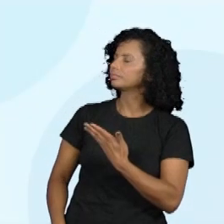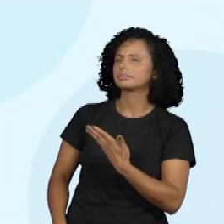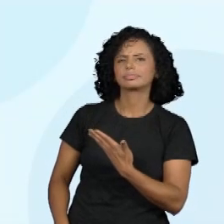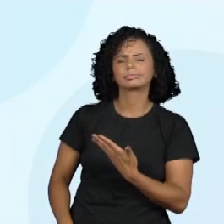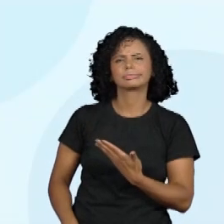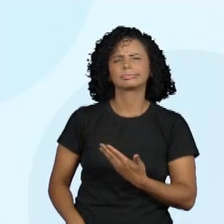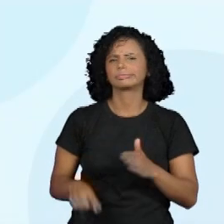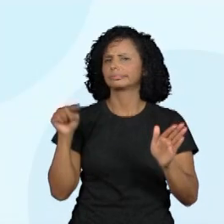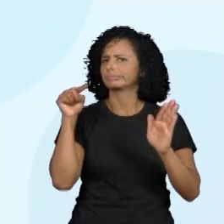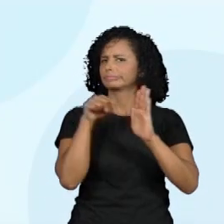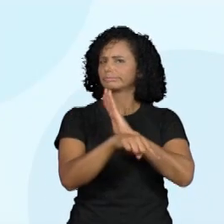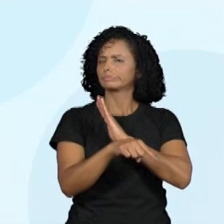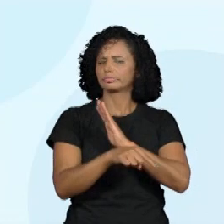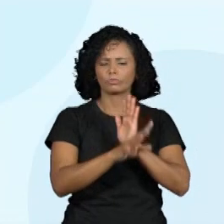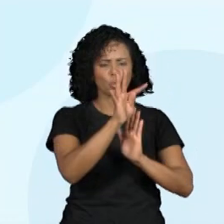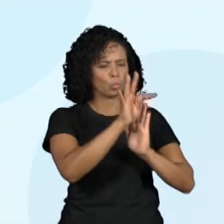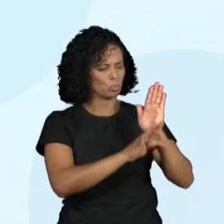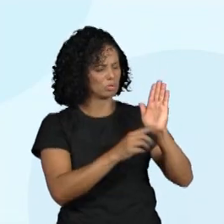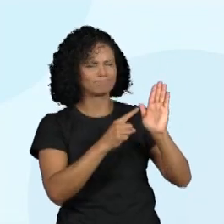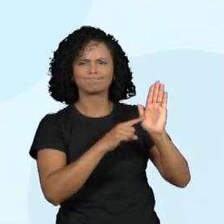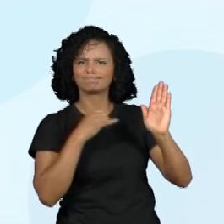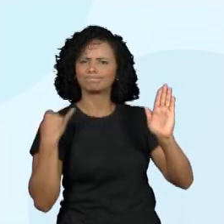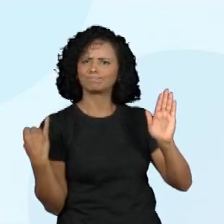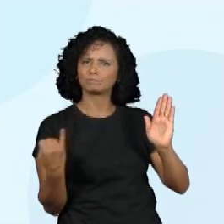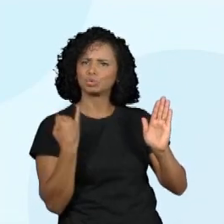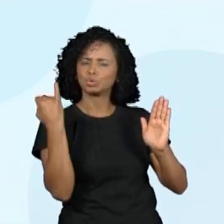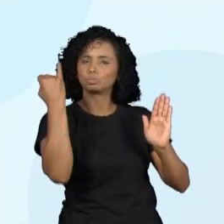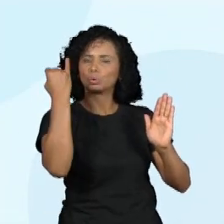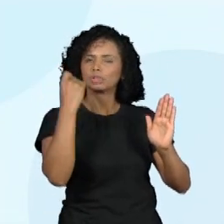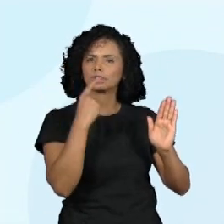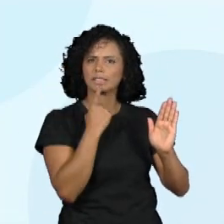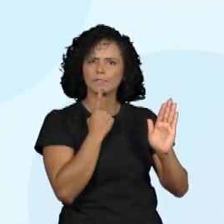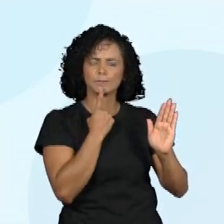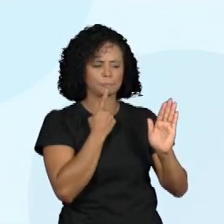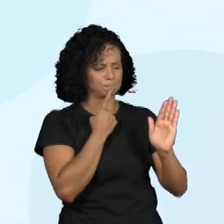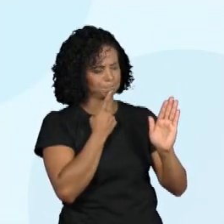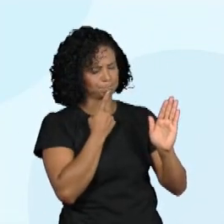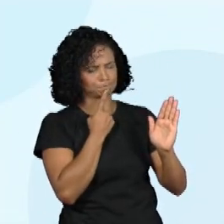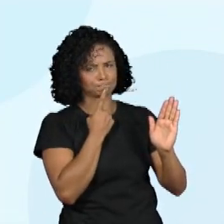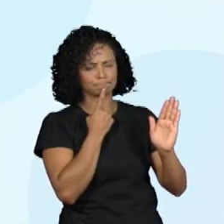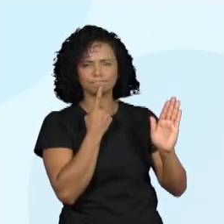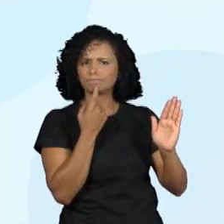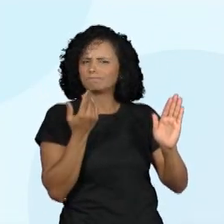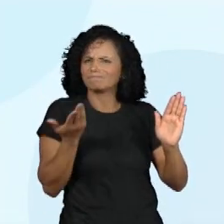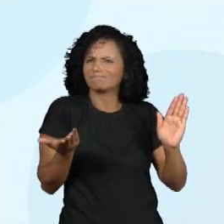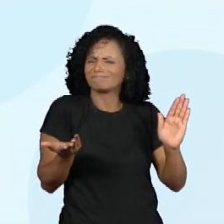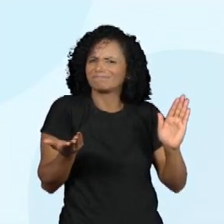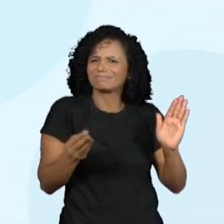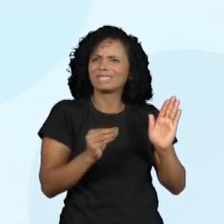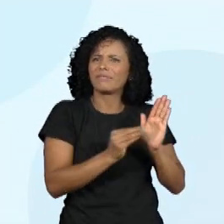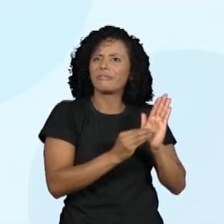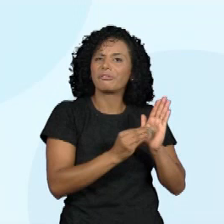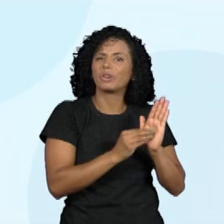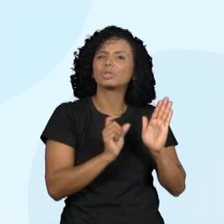do texto, muito importante para qualquer tipo de gênero textual, está faltando?